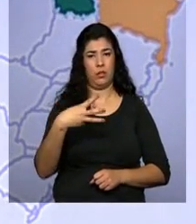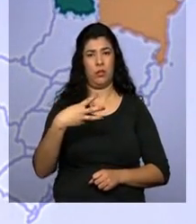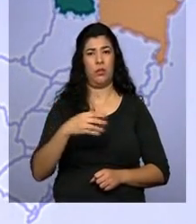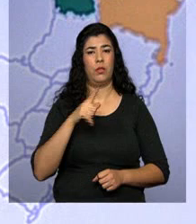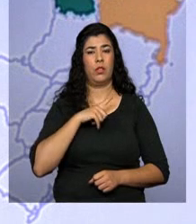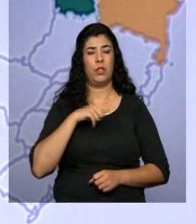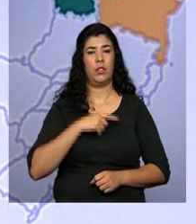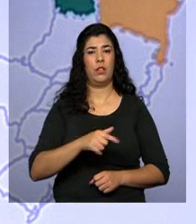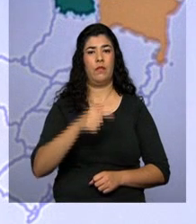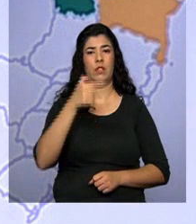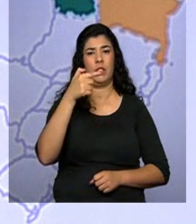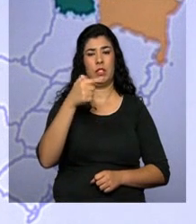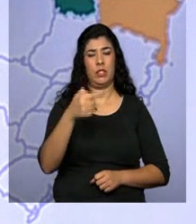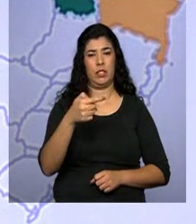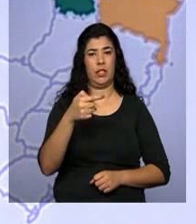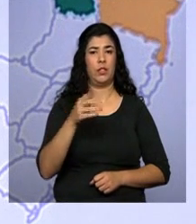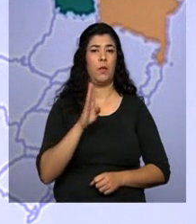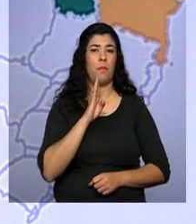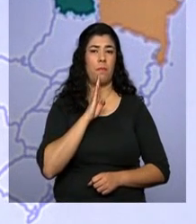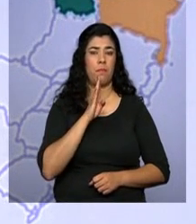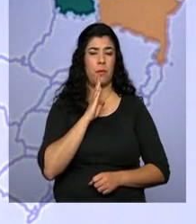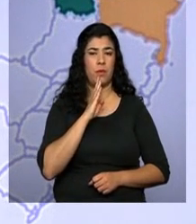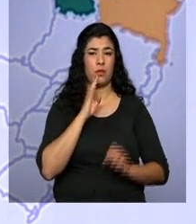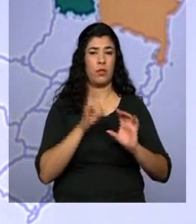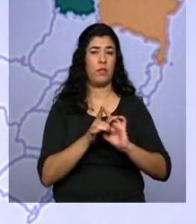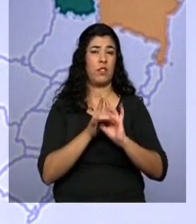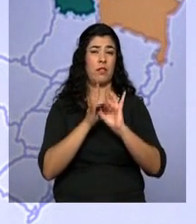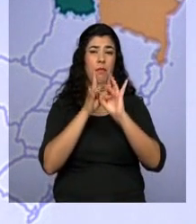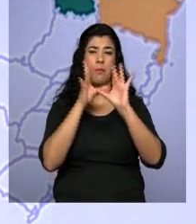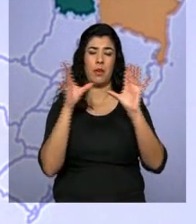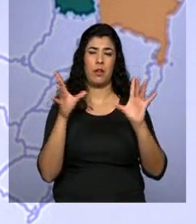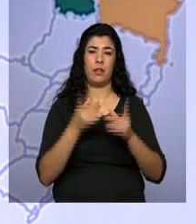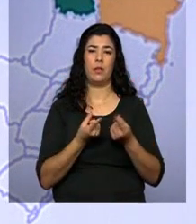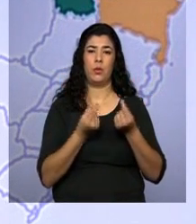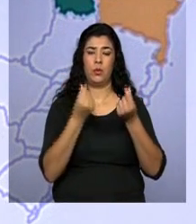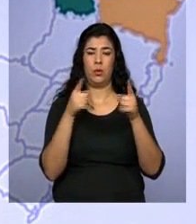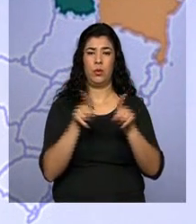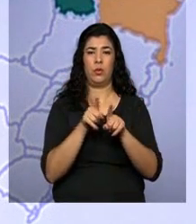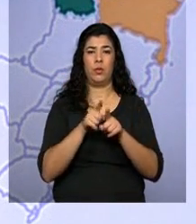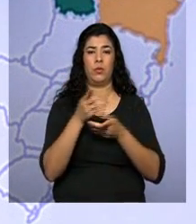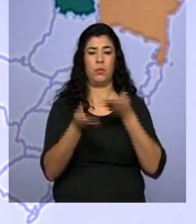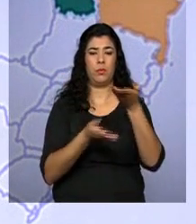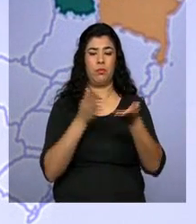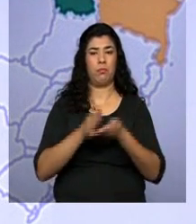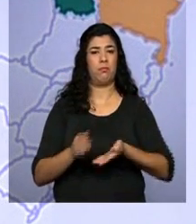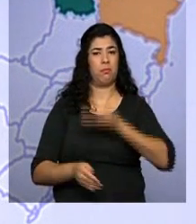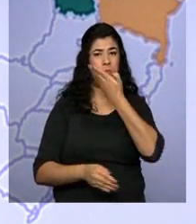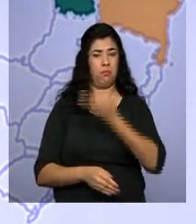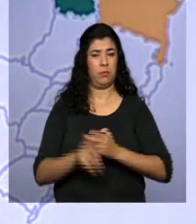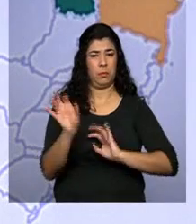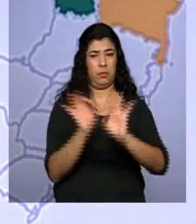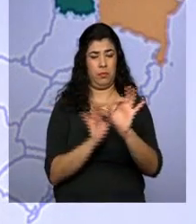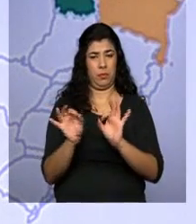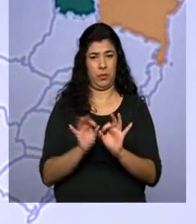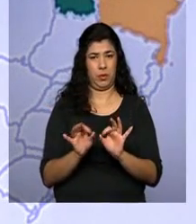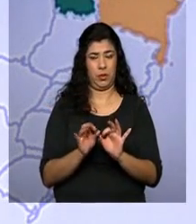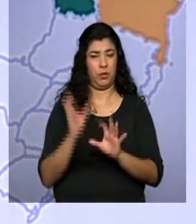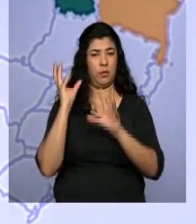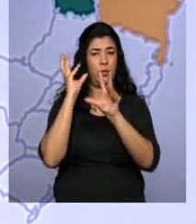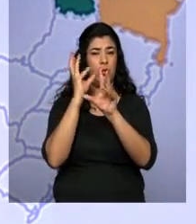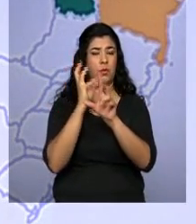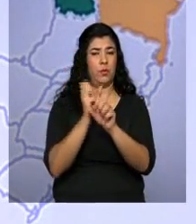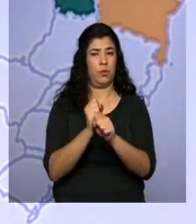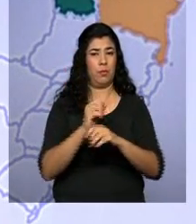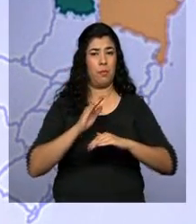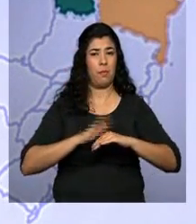de incentivos fiscais que foram liberados que foram investidos aqui em projetos deste a maioria